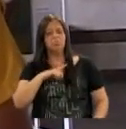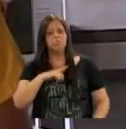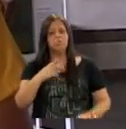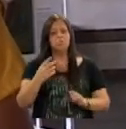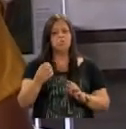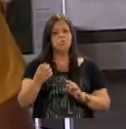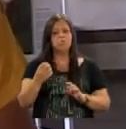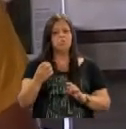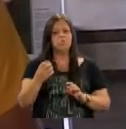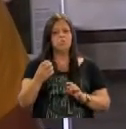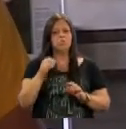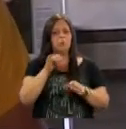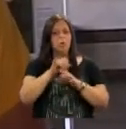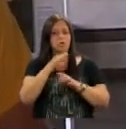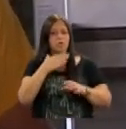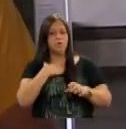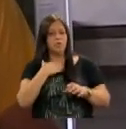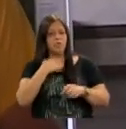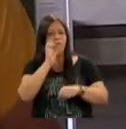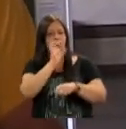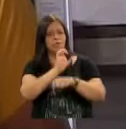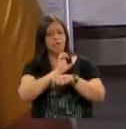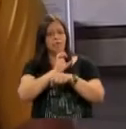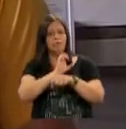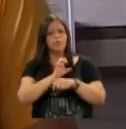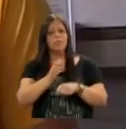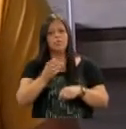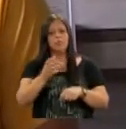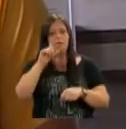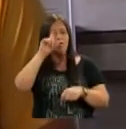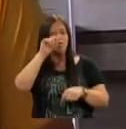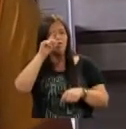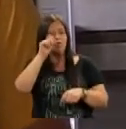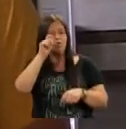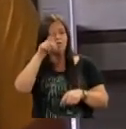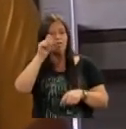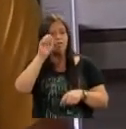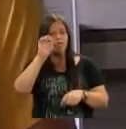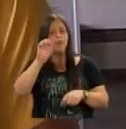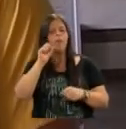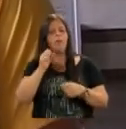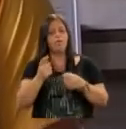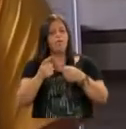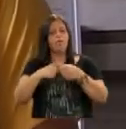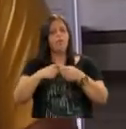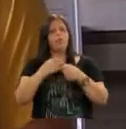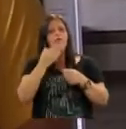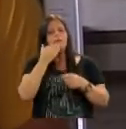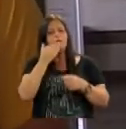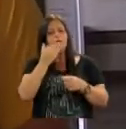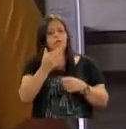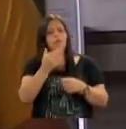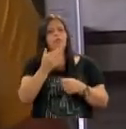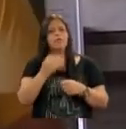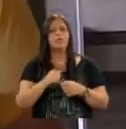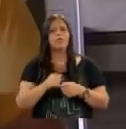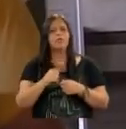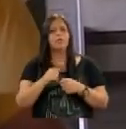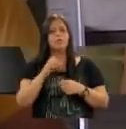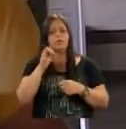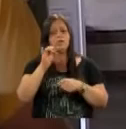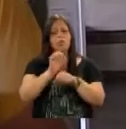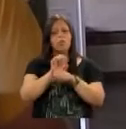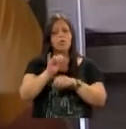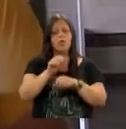que acontece no estado pelo menos mais 10 a paz a gente pode se credenciar a solicitar e se ela acontecer em